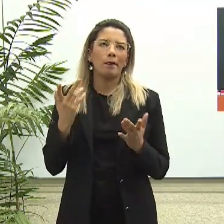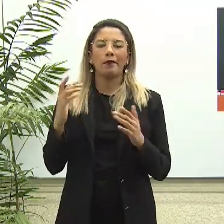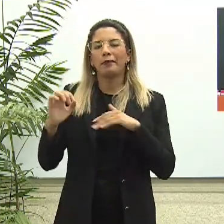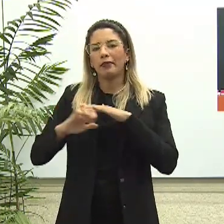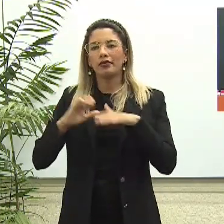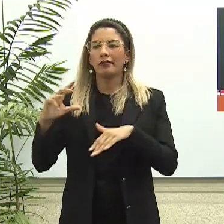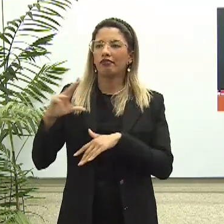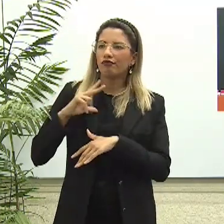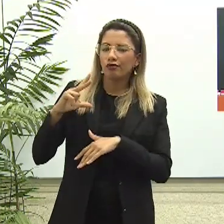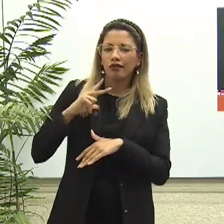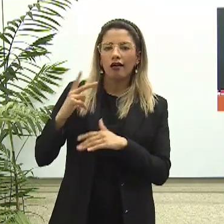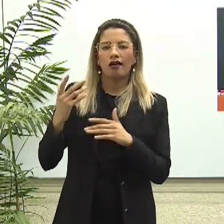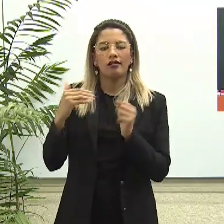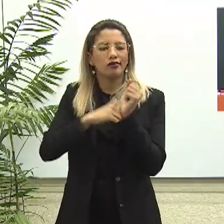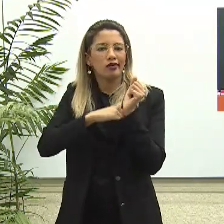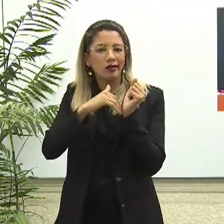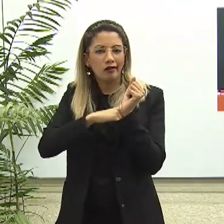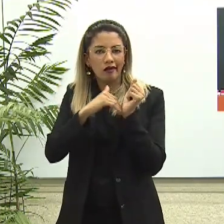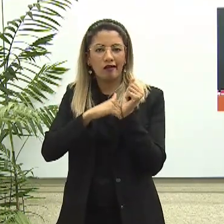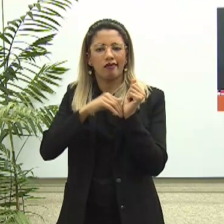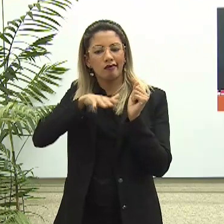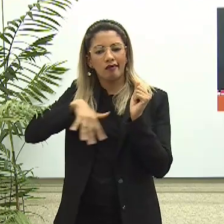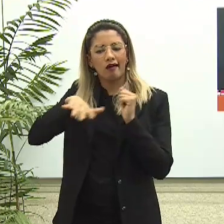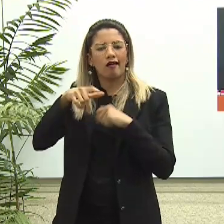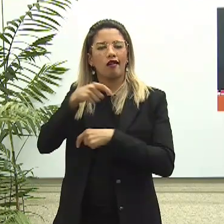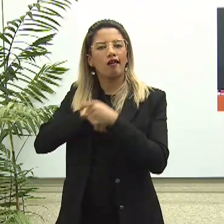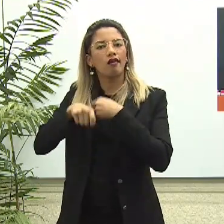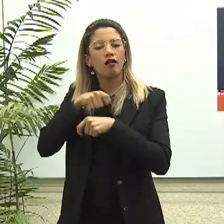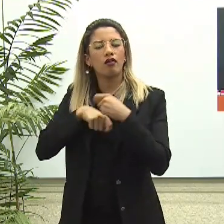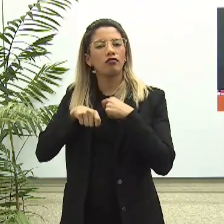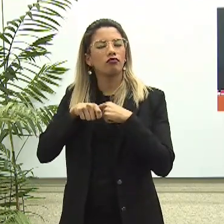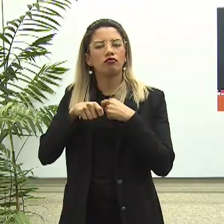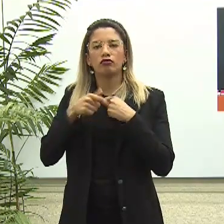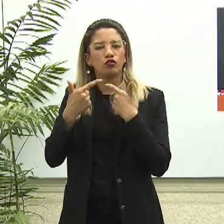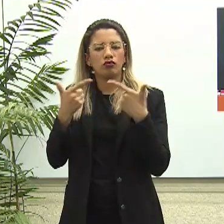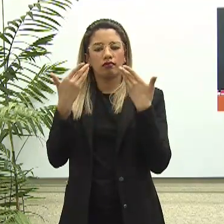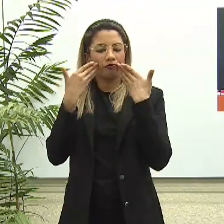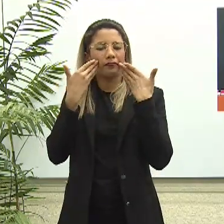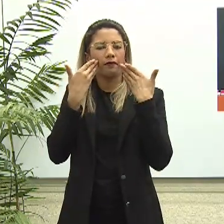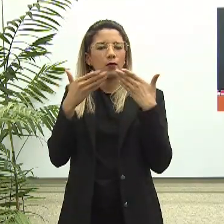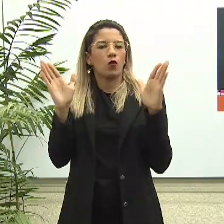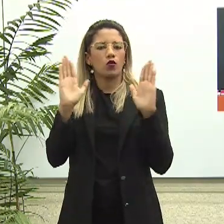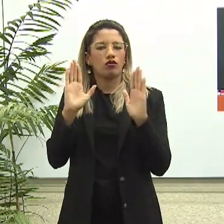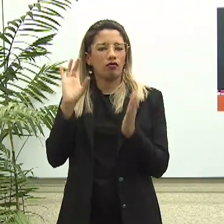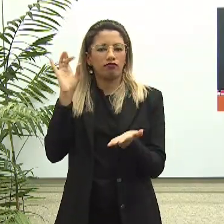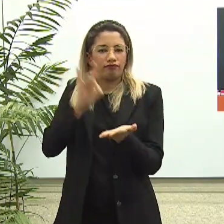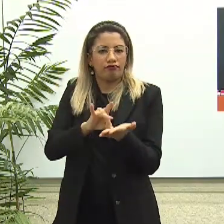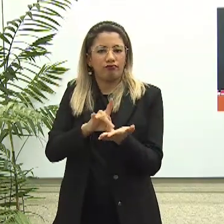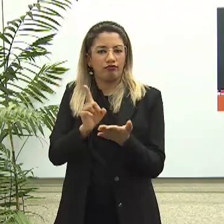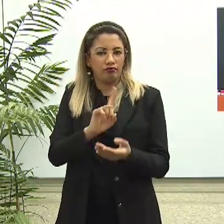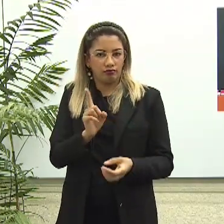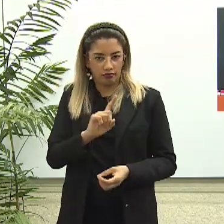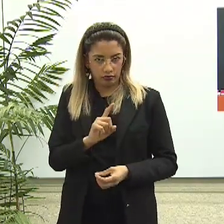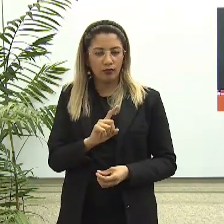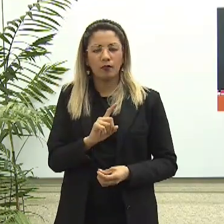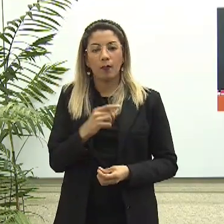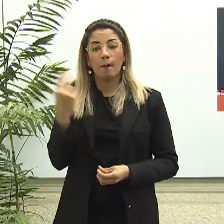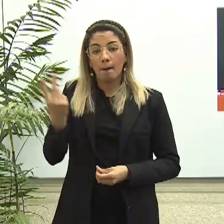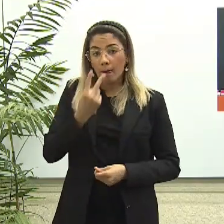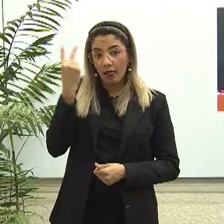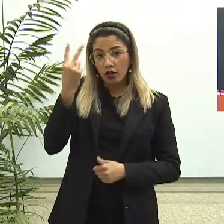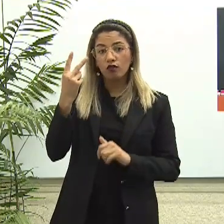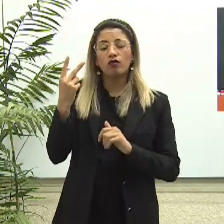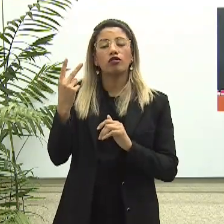intelectual segredo Industrial não há não há uma uma transparência a respeito de quais foram os o os valores